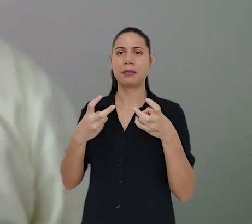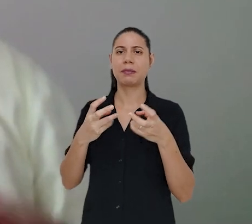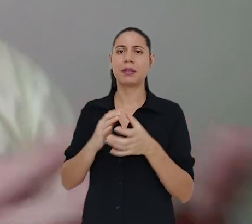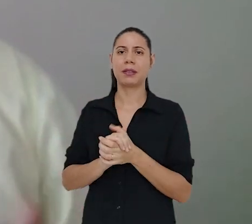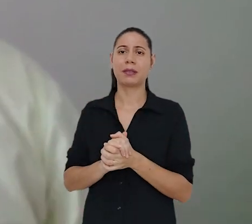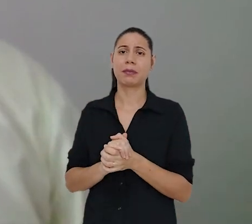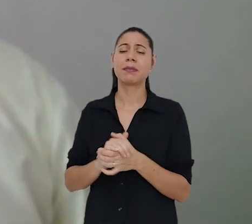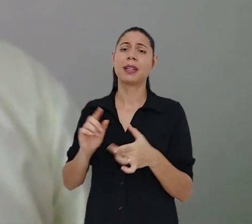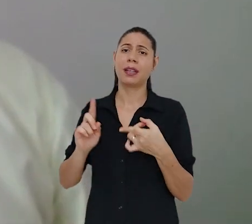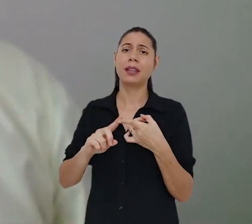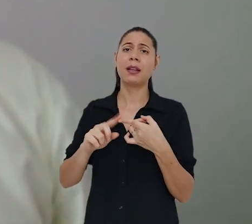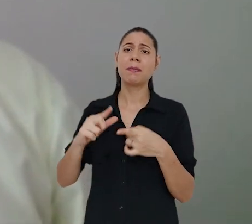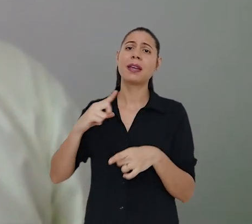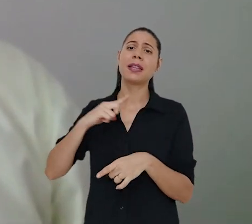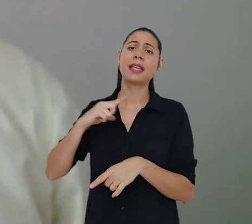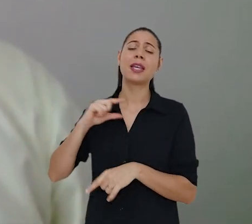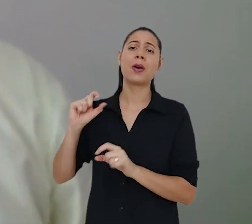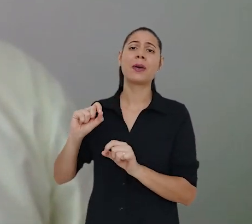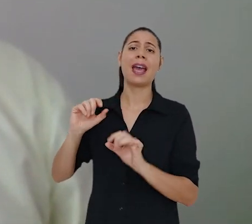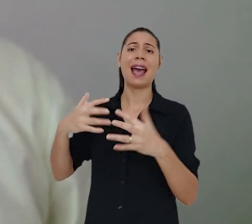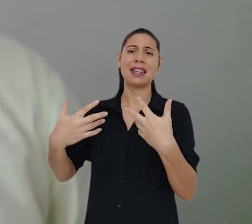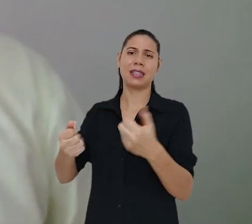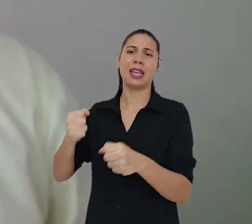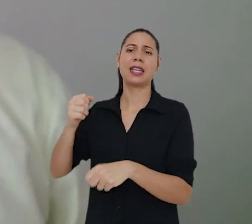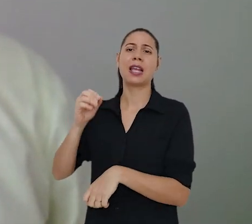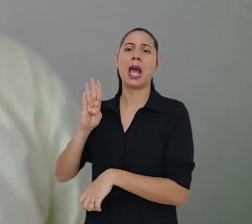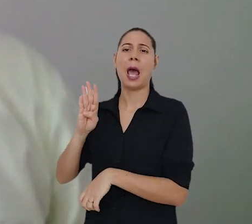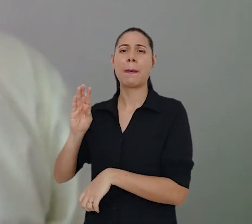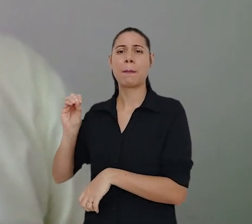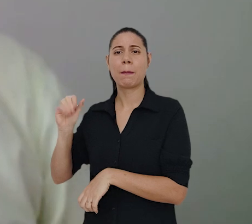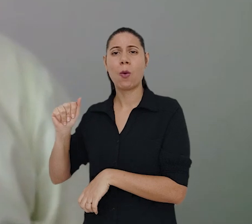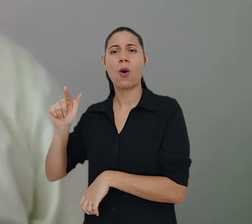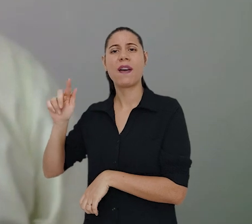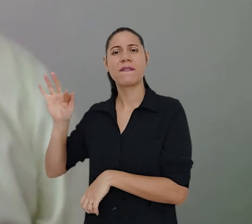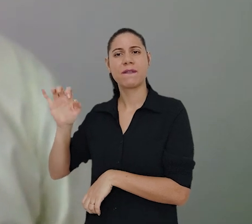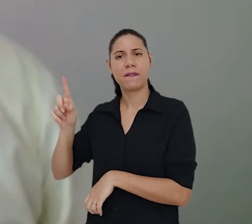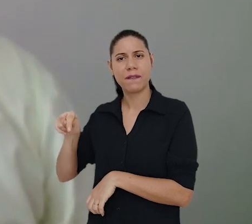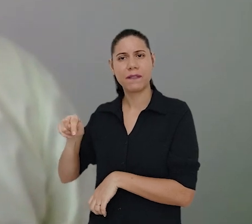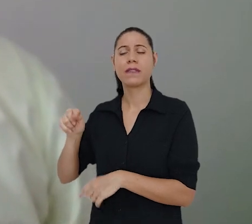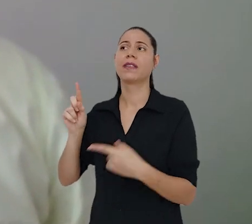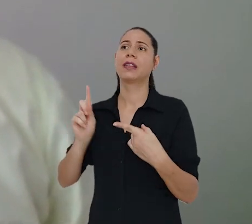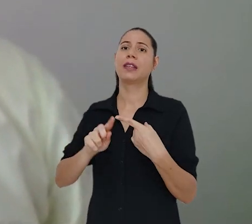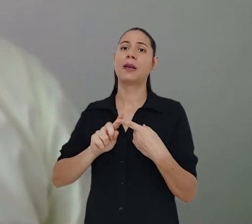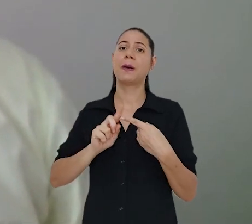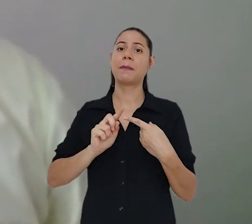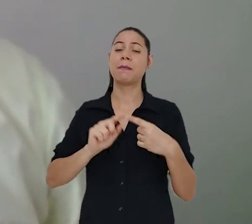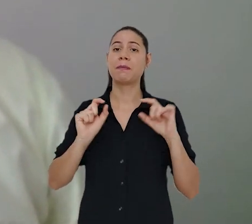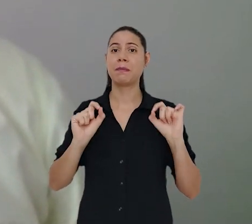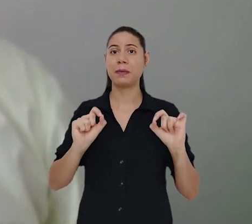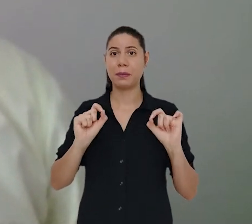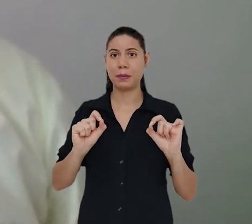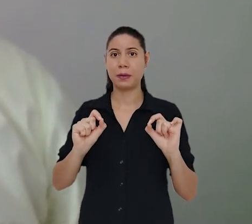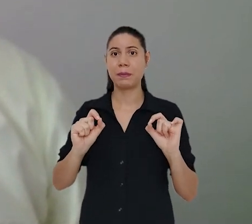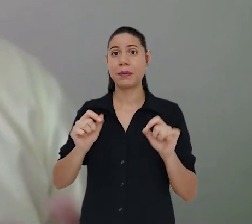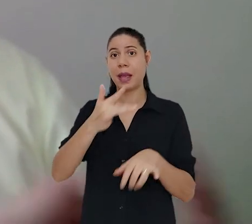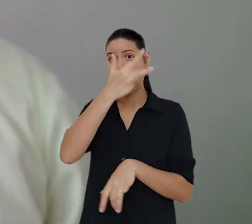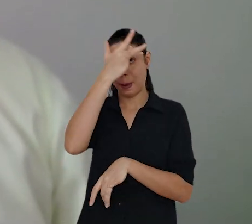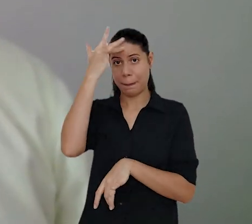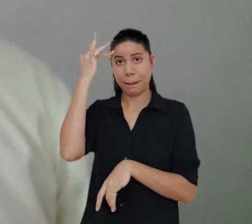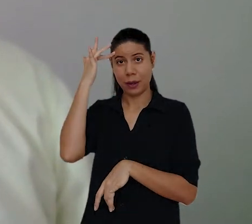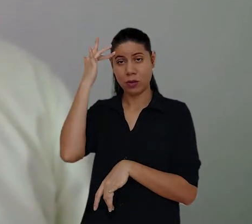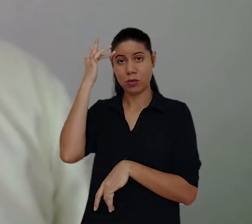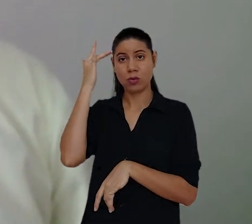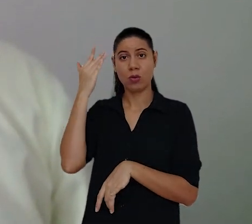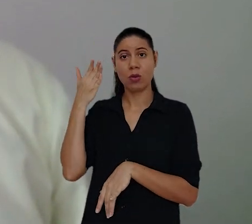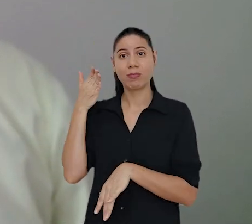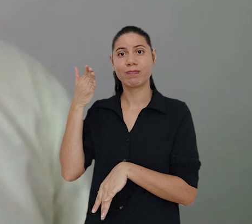a presunção da boa-fé seja ali, né, valorizada, e também que a pessoa que